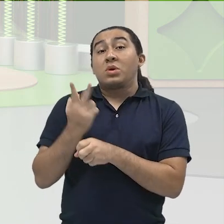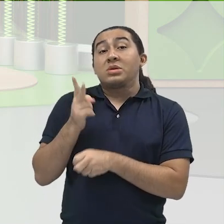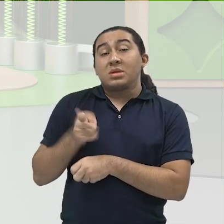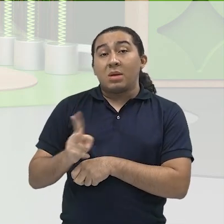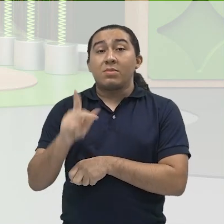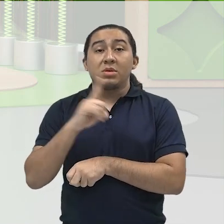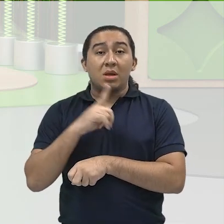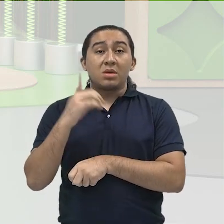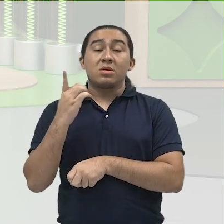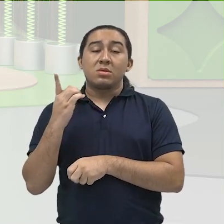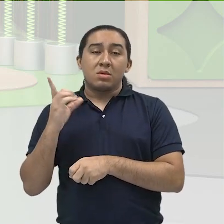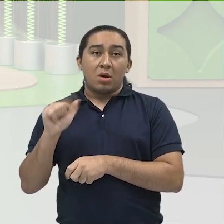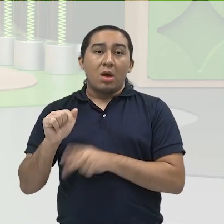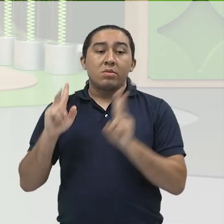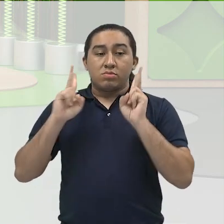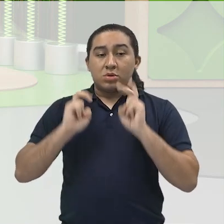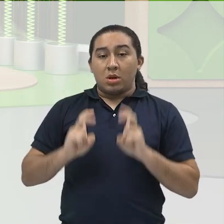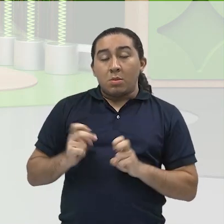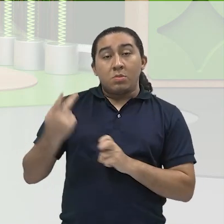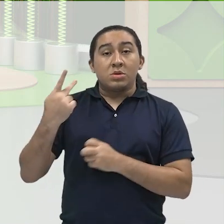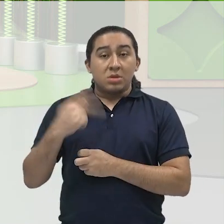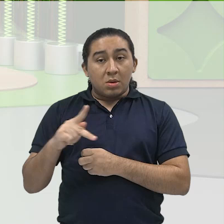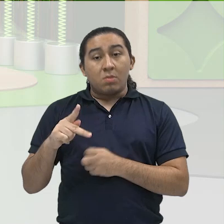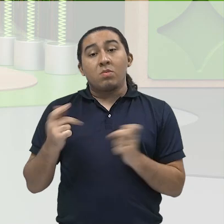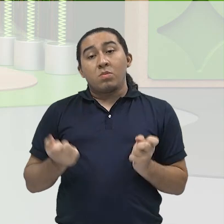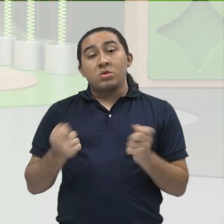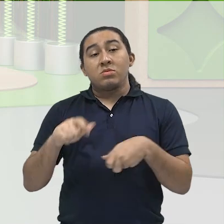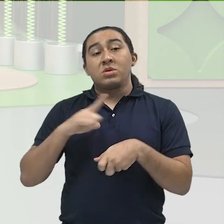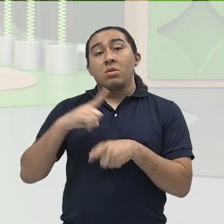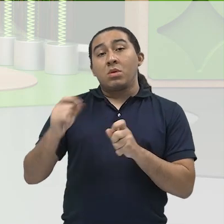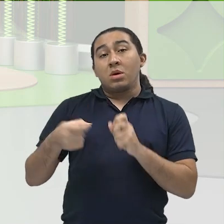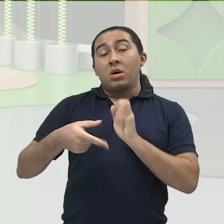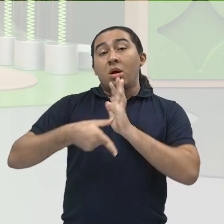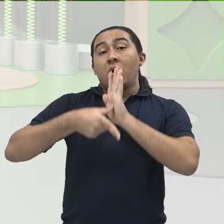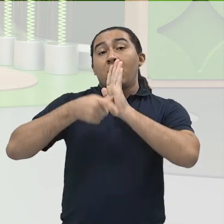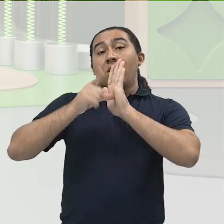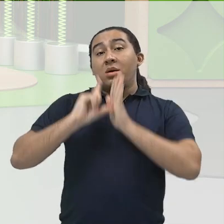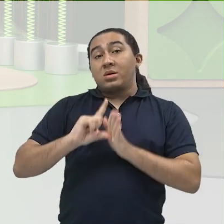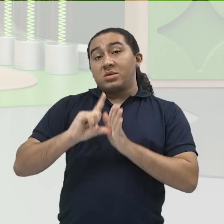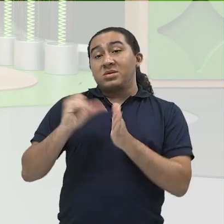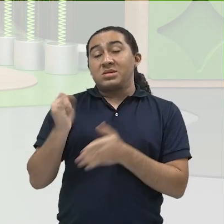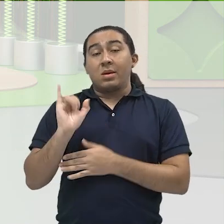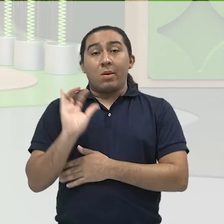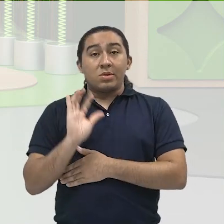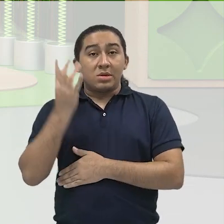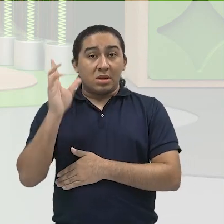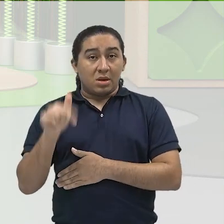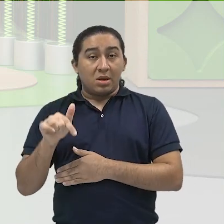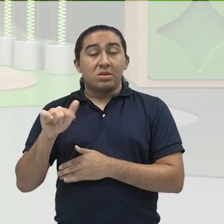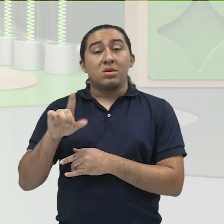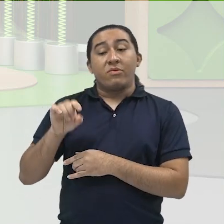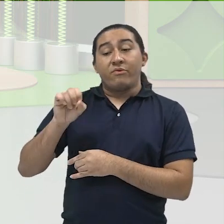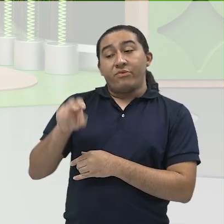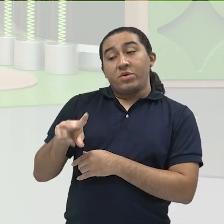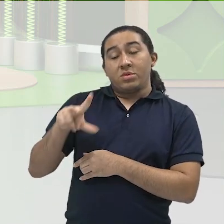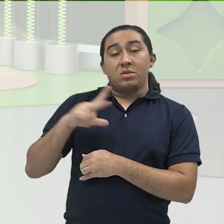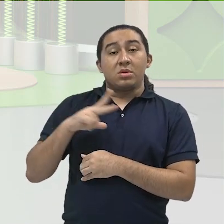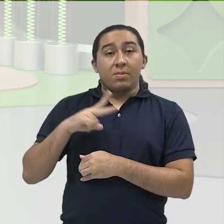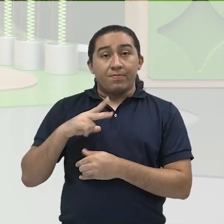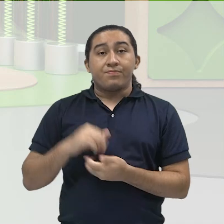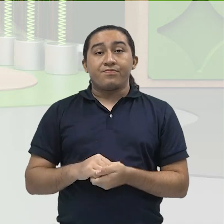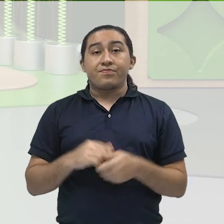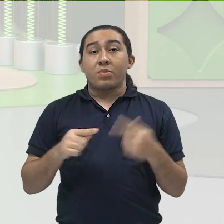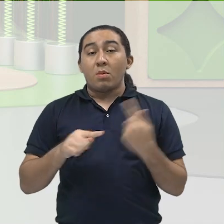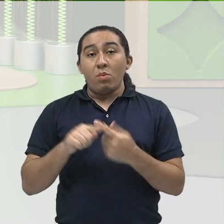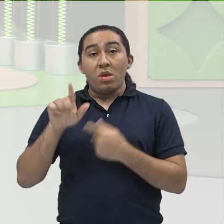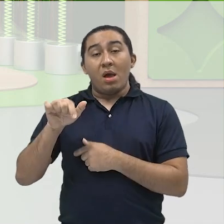em dias com esses exames, para que você tenha, né, se antecipe caso aconteça a infecção por esse vírus, porque ele é um